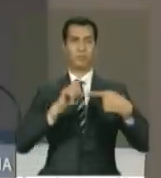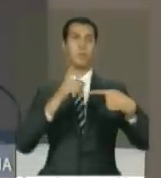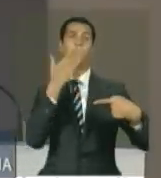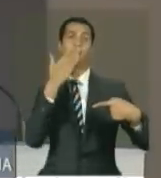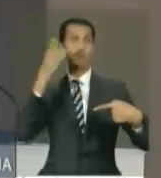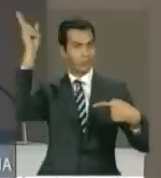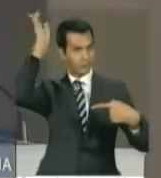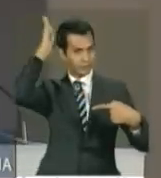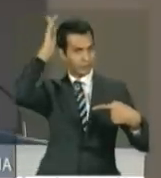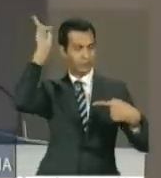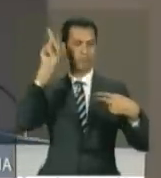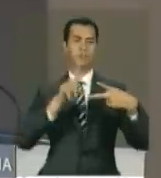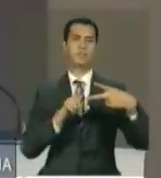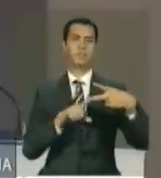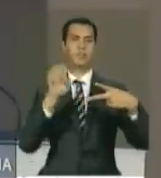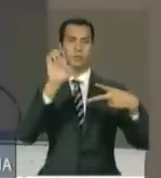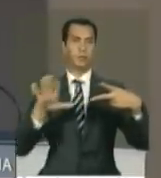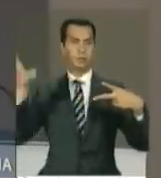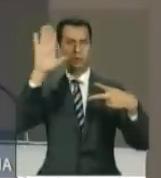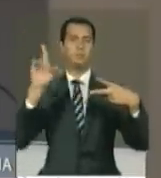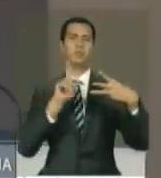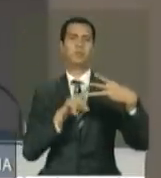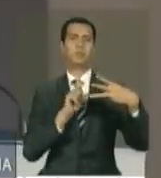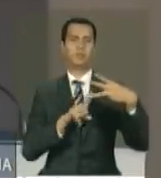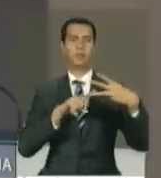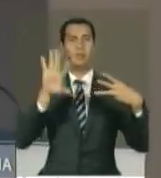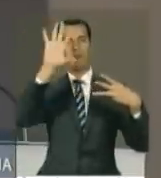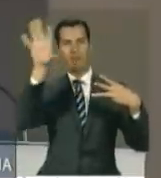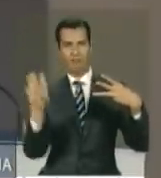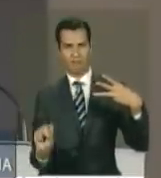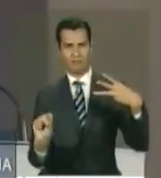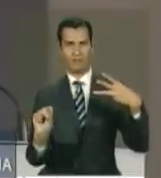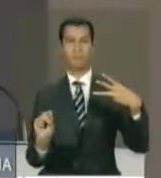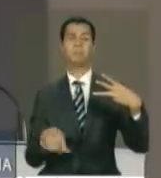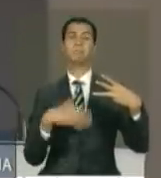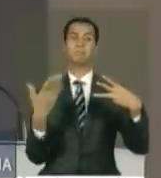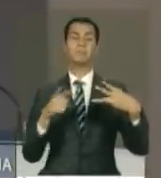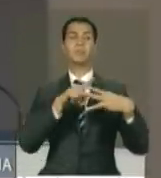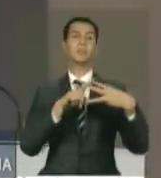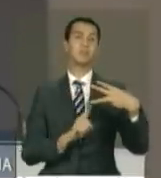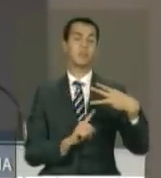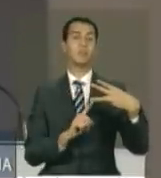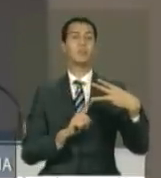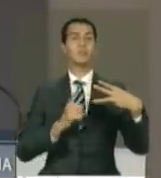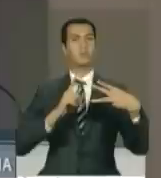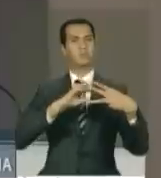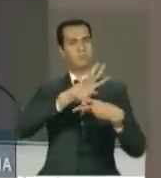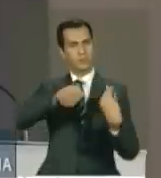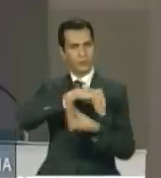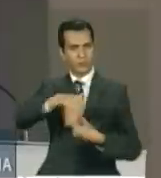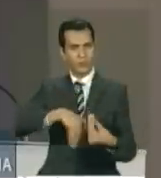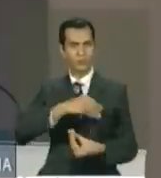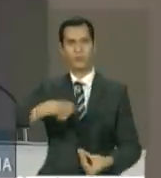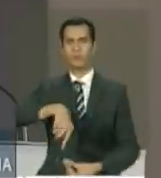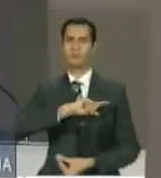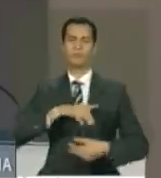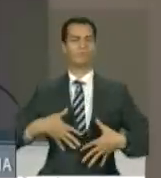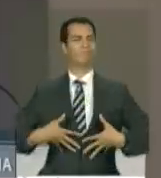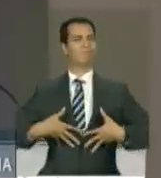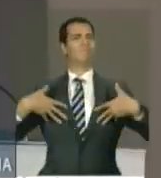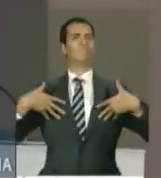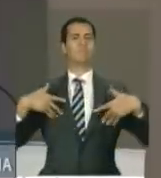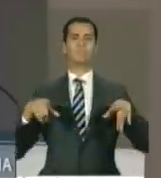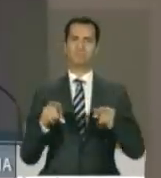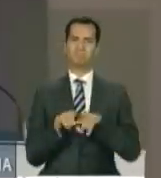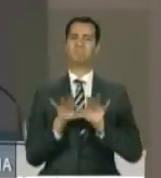indígena, a europeia e a africana, em uma mistura que nos orgulha e define. Neste